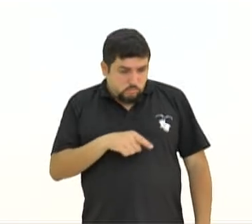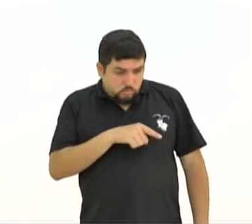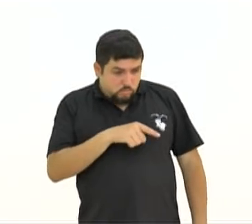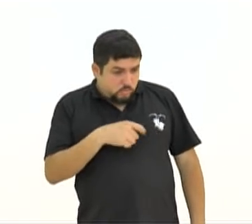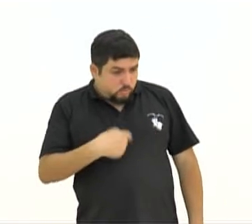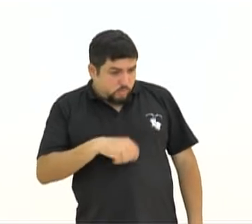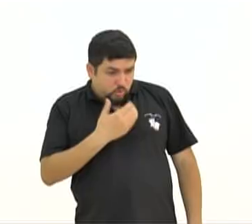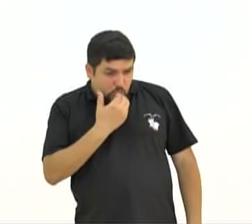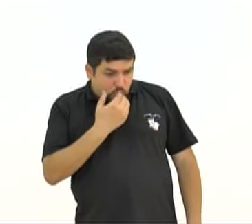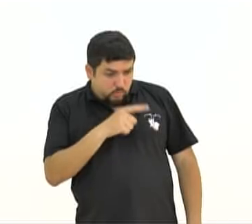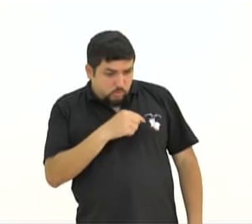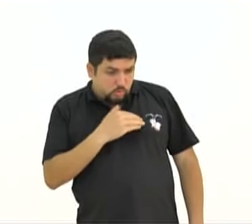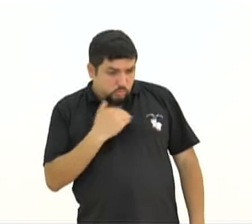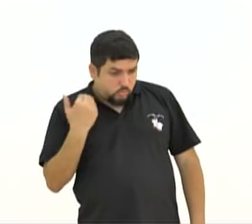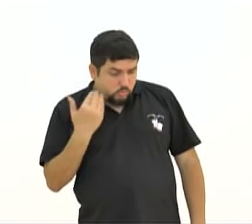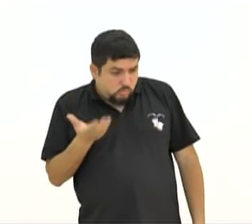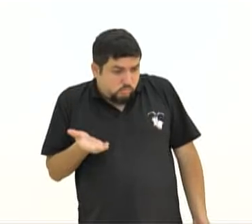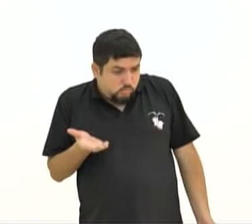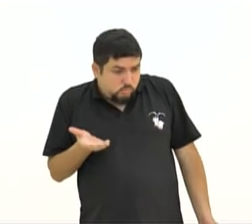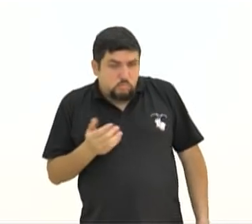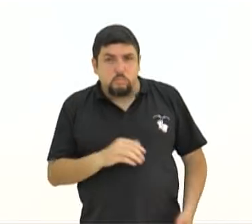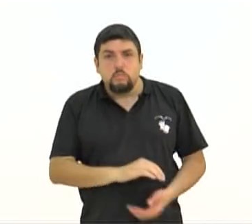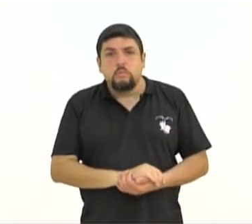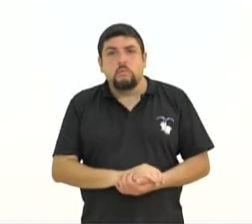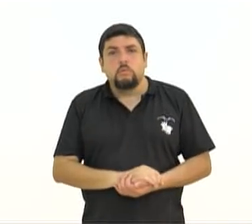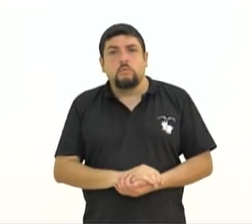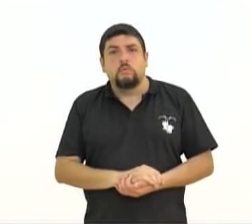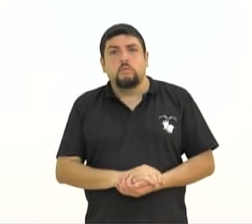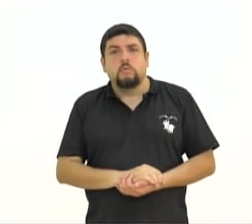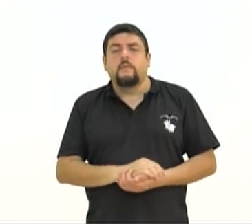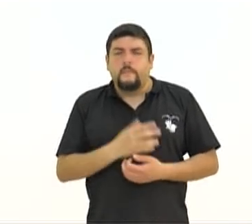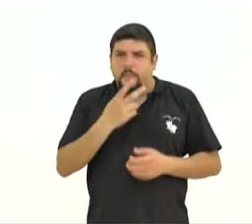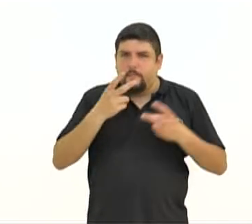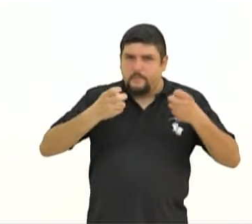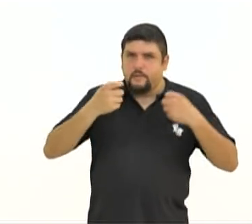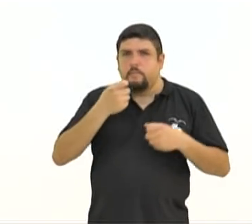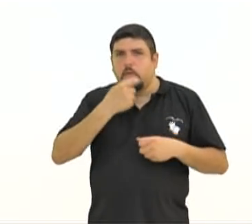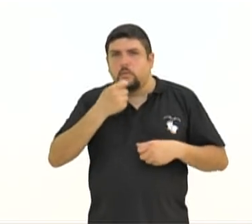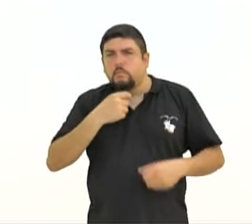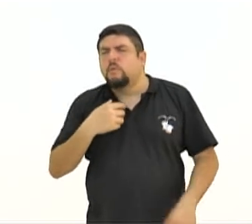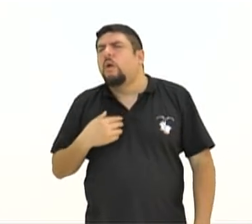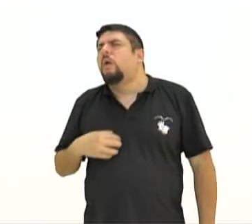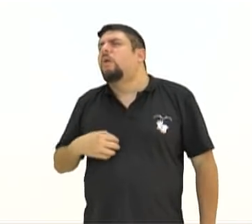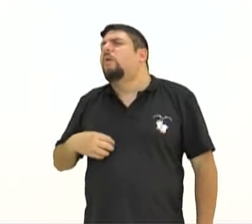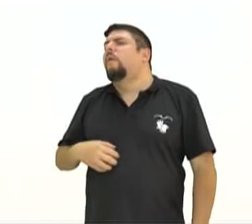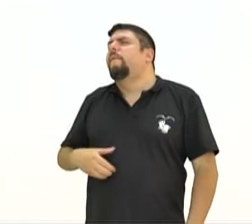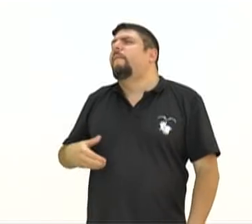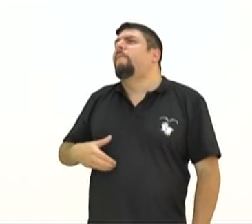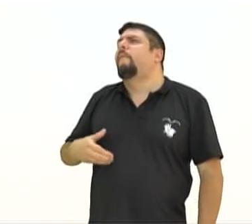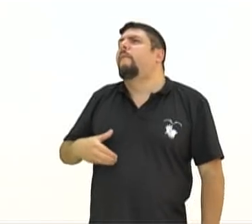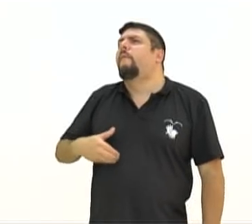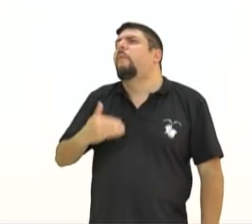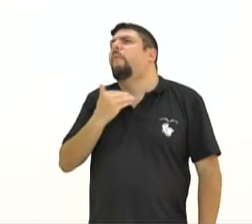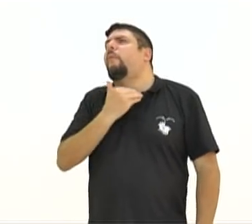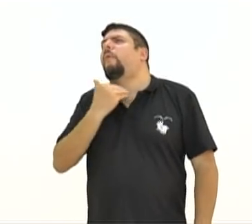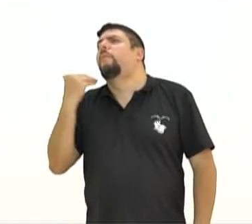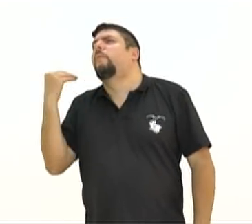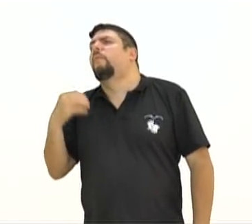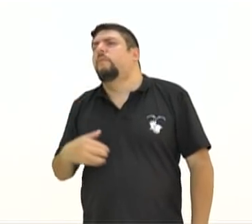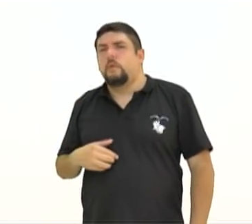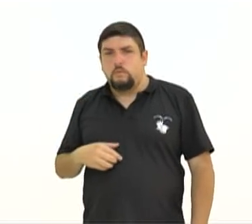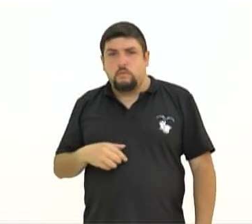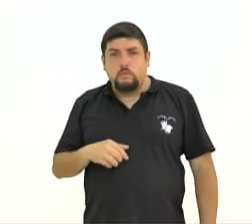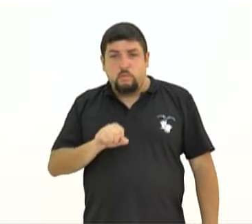não. Né? Então observem ali a ironia, né? E o efeito de humor, né? Já que está morto de fome, quem está morto não precisa de se